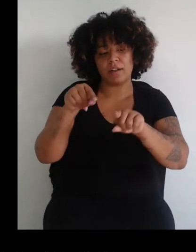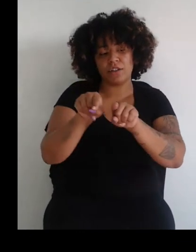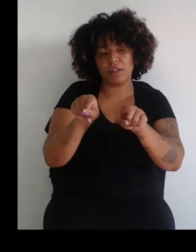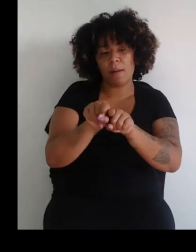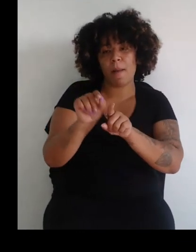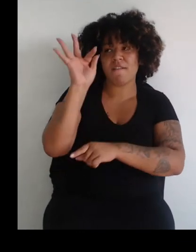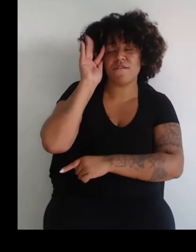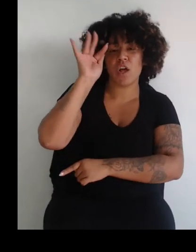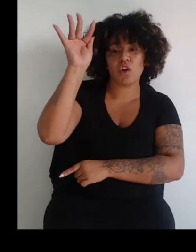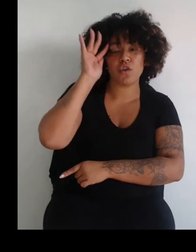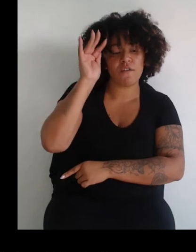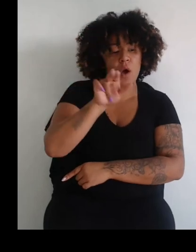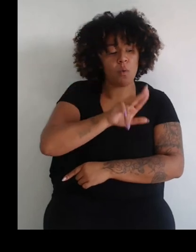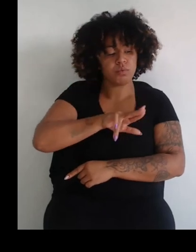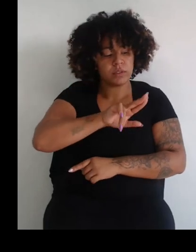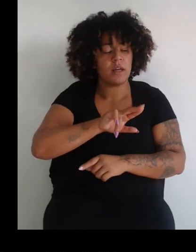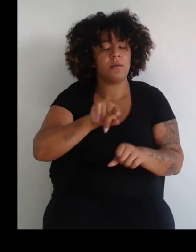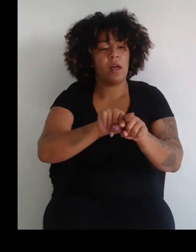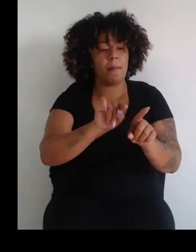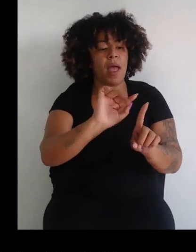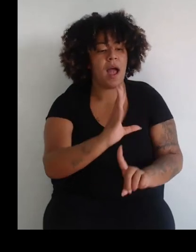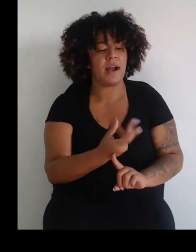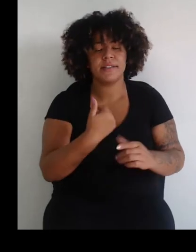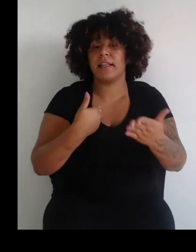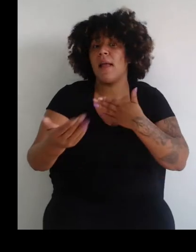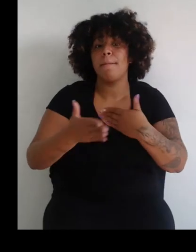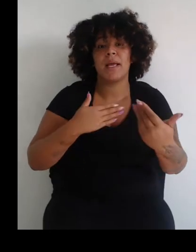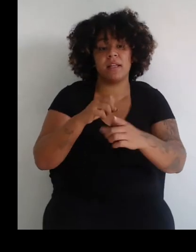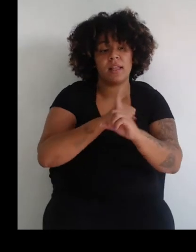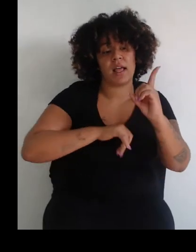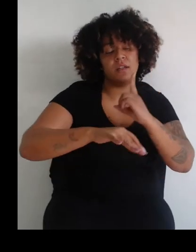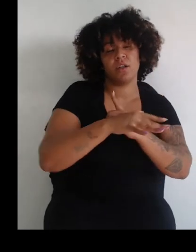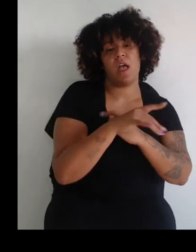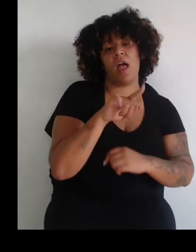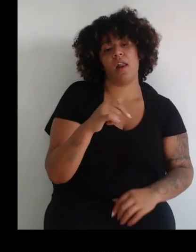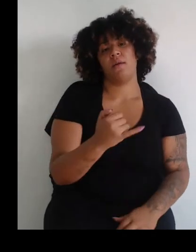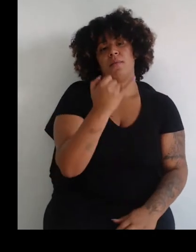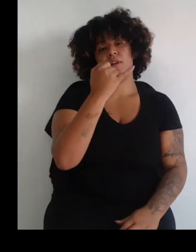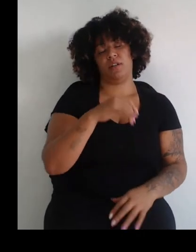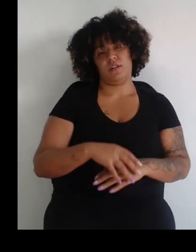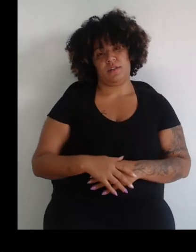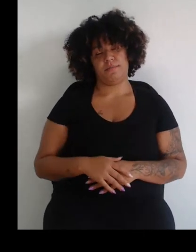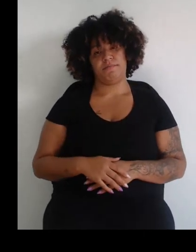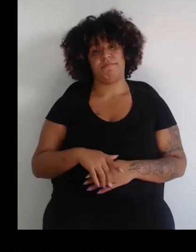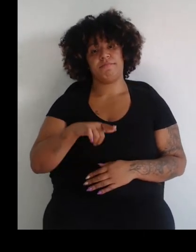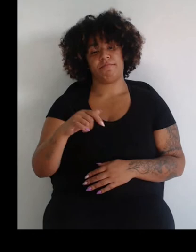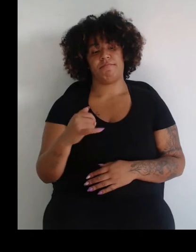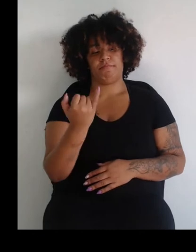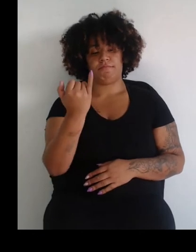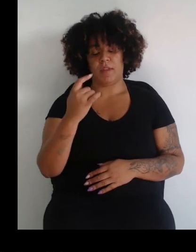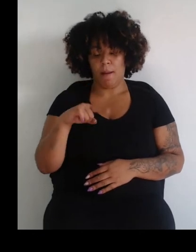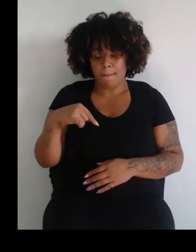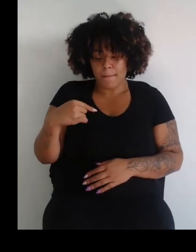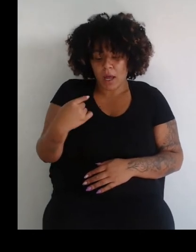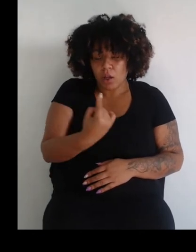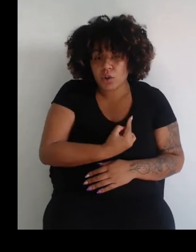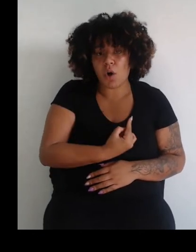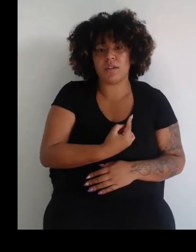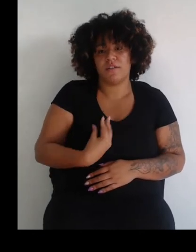para todos independente da classe social e várias vistas otimistas das novas cidades